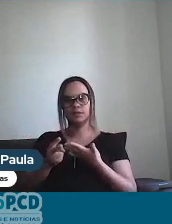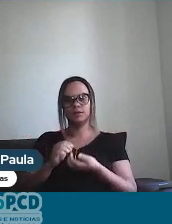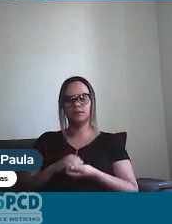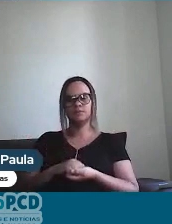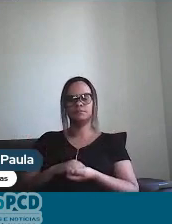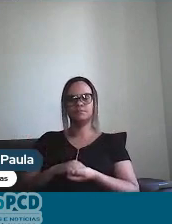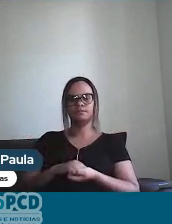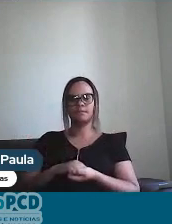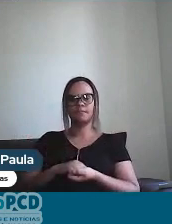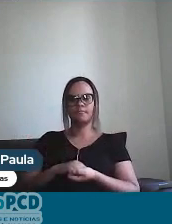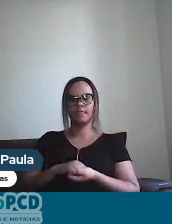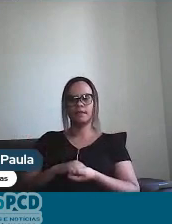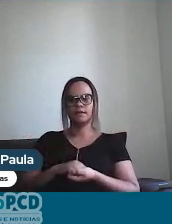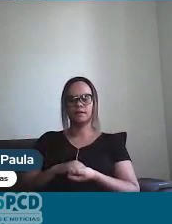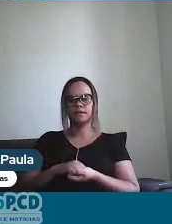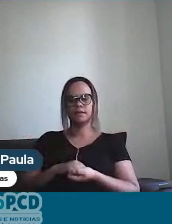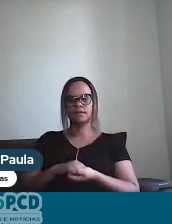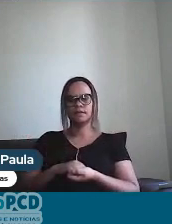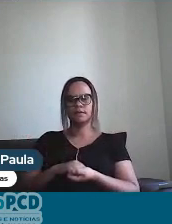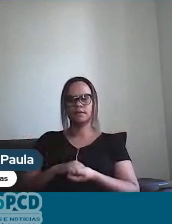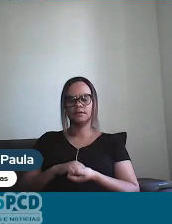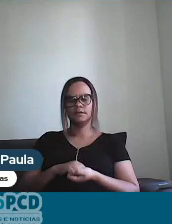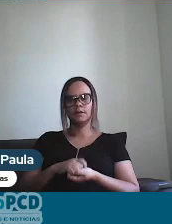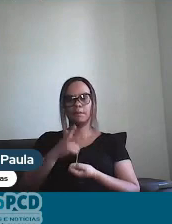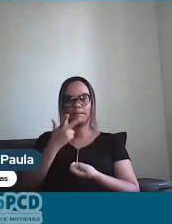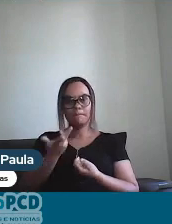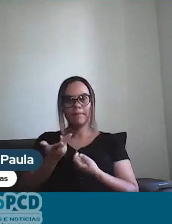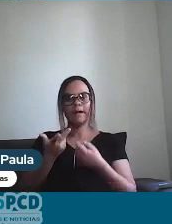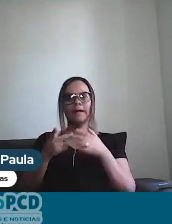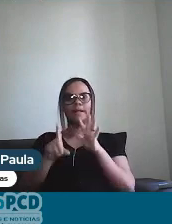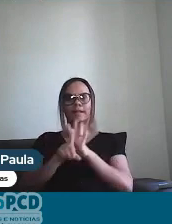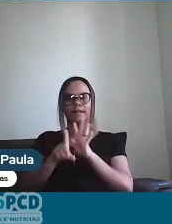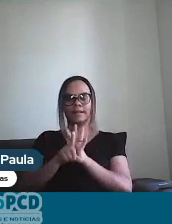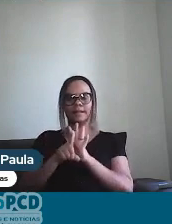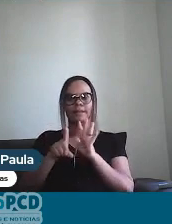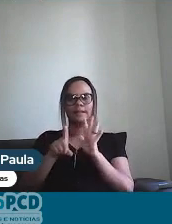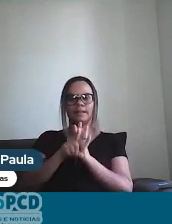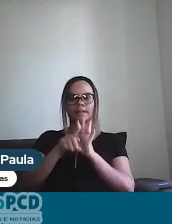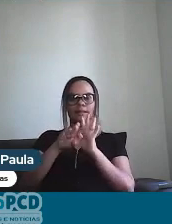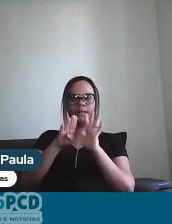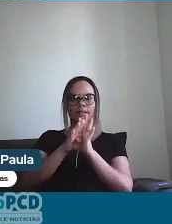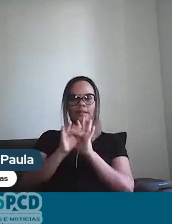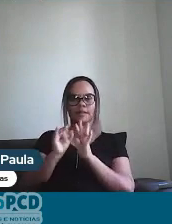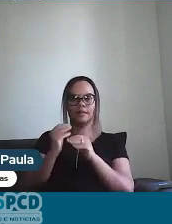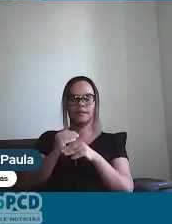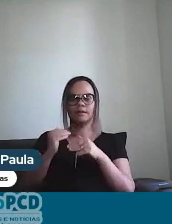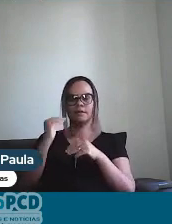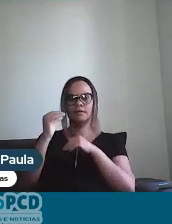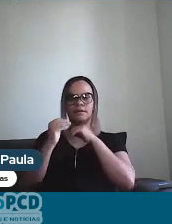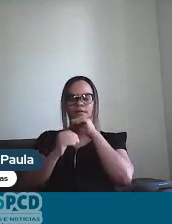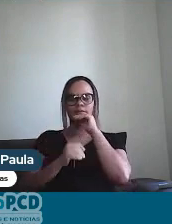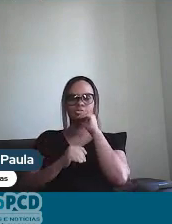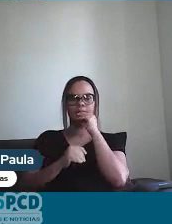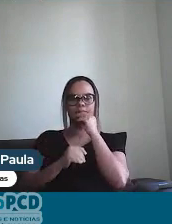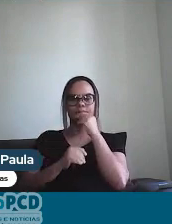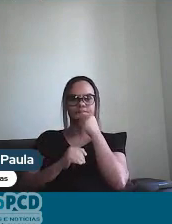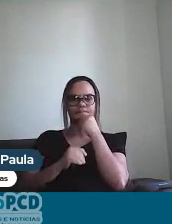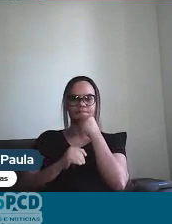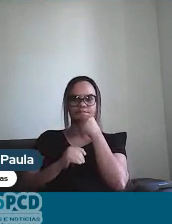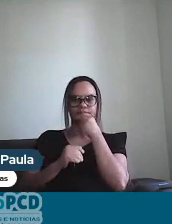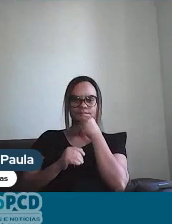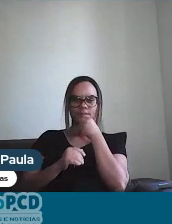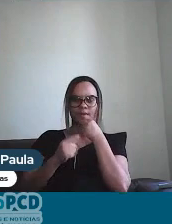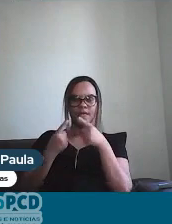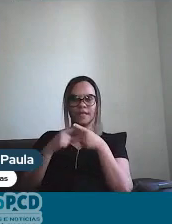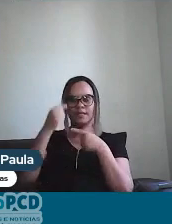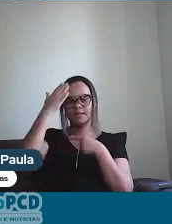né, que, como eu disse, tem status de Constituição, e também da Lei Brasileira de Inclusão, que estão acima dele na hierarquia aí das nossas leis. Por quê? A gente tem que